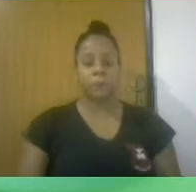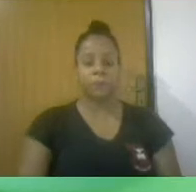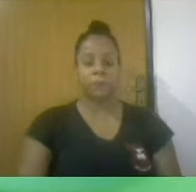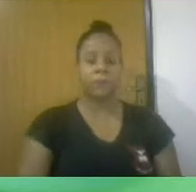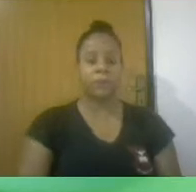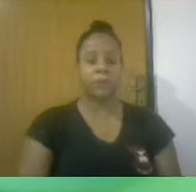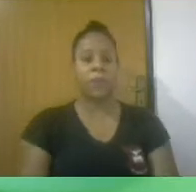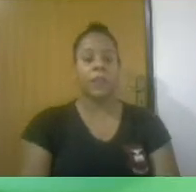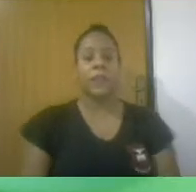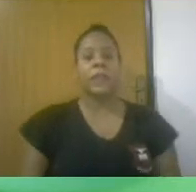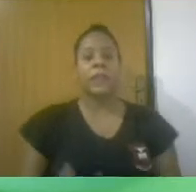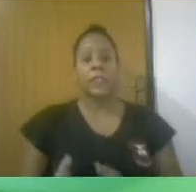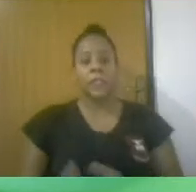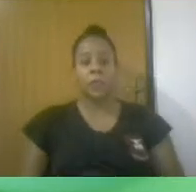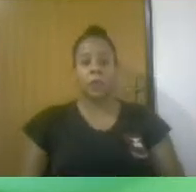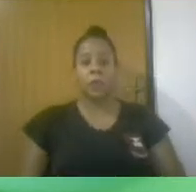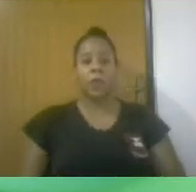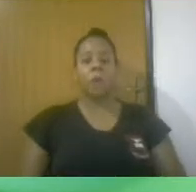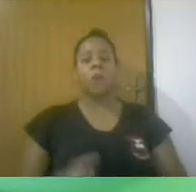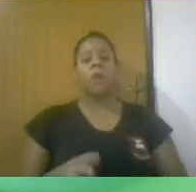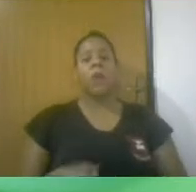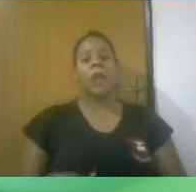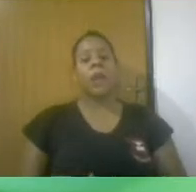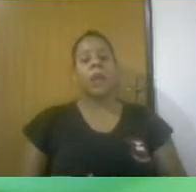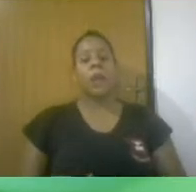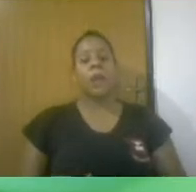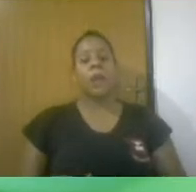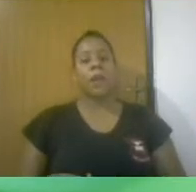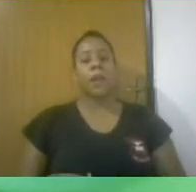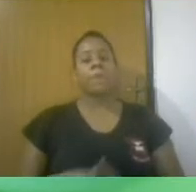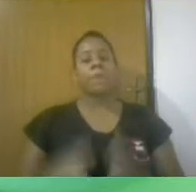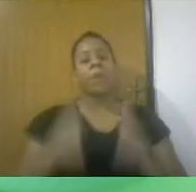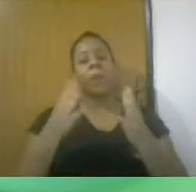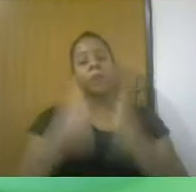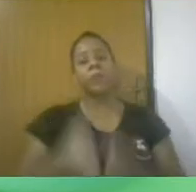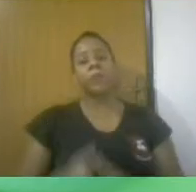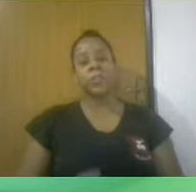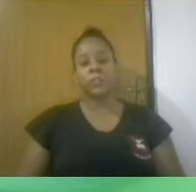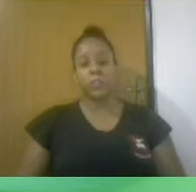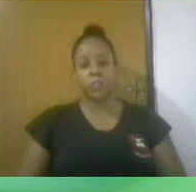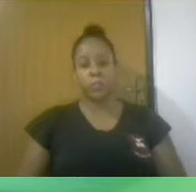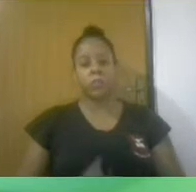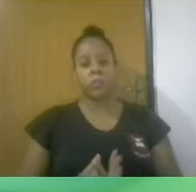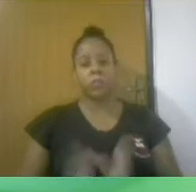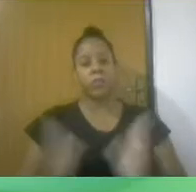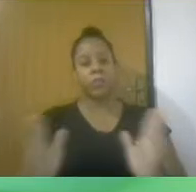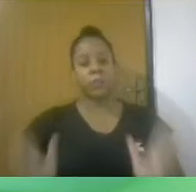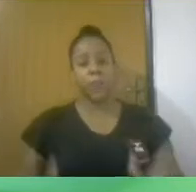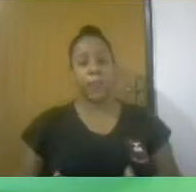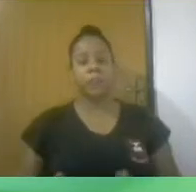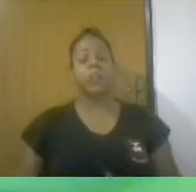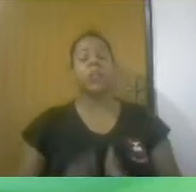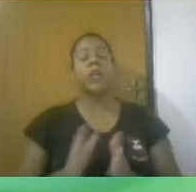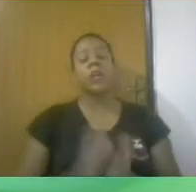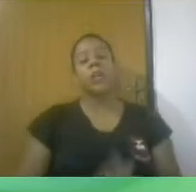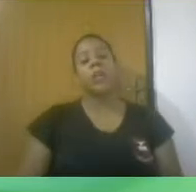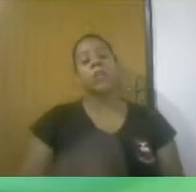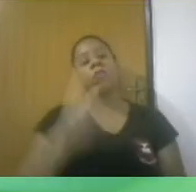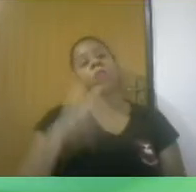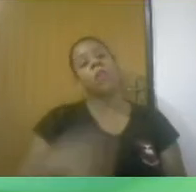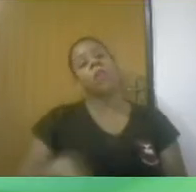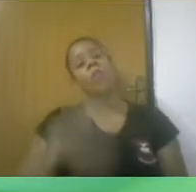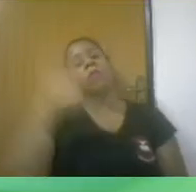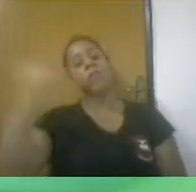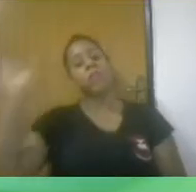Espanha. Nesse acordo, o Brasil foi dividido em duas partes